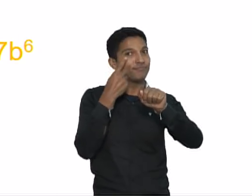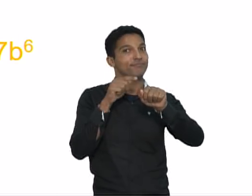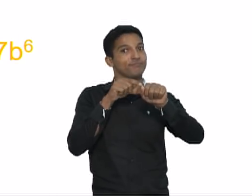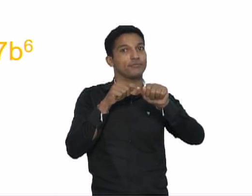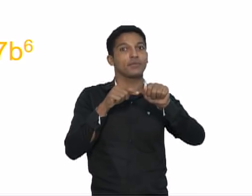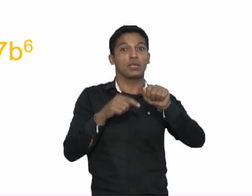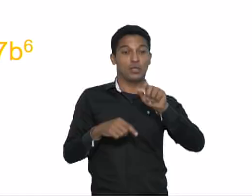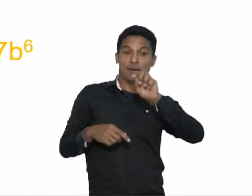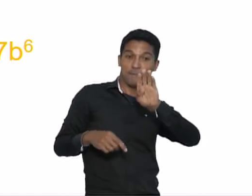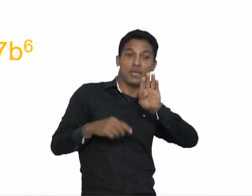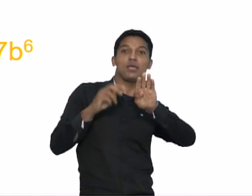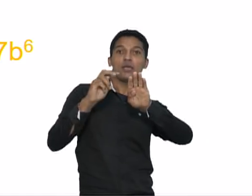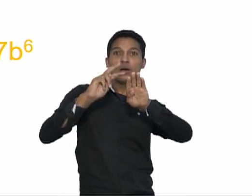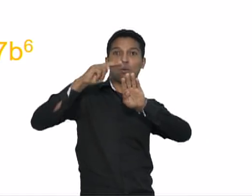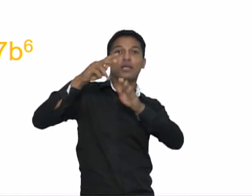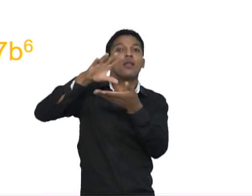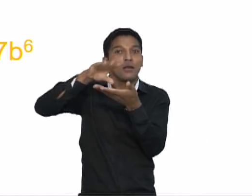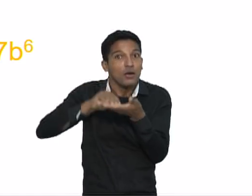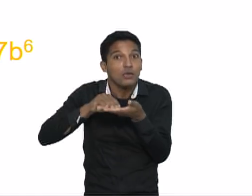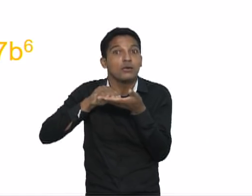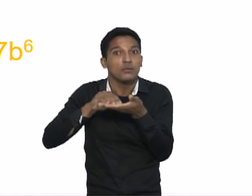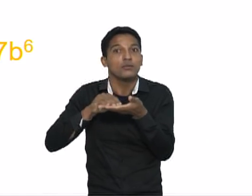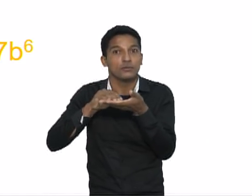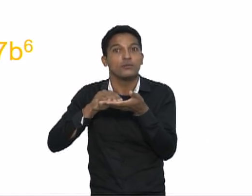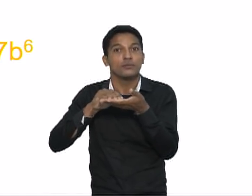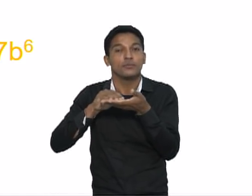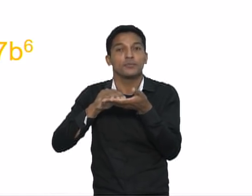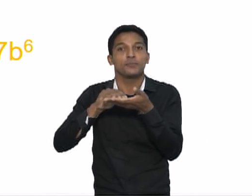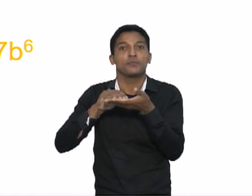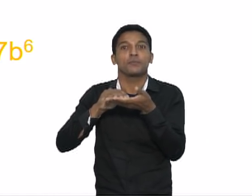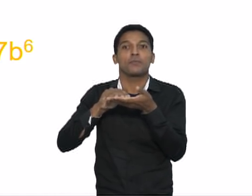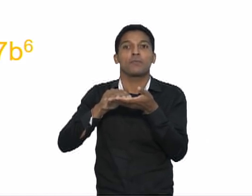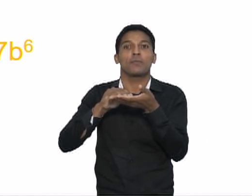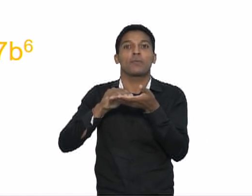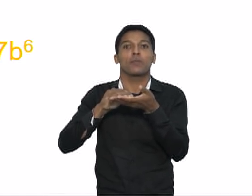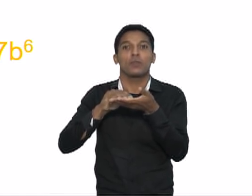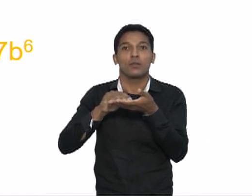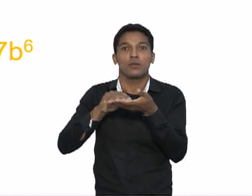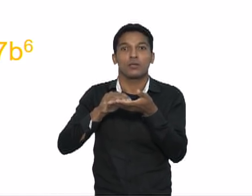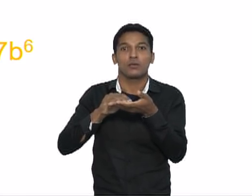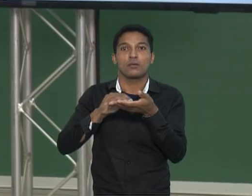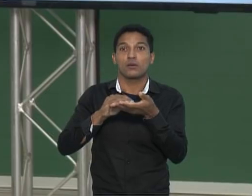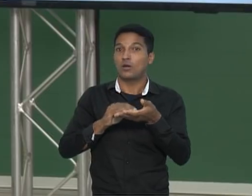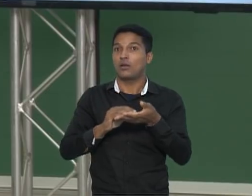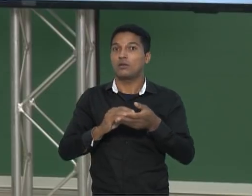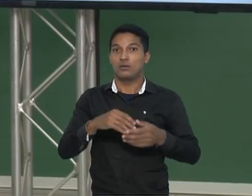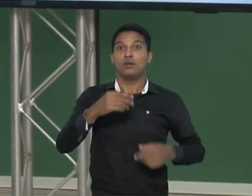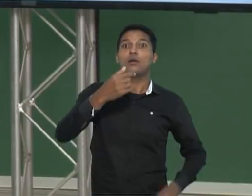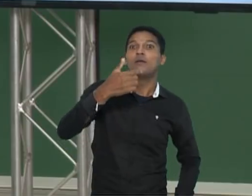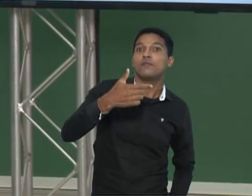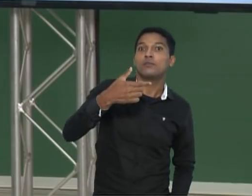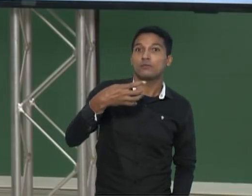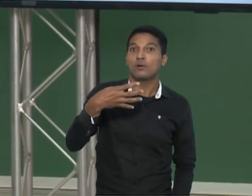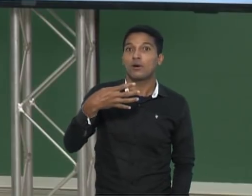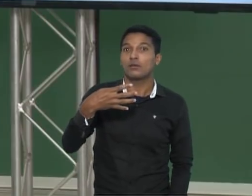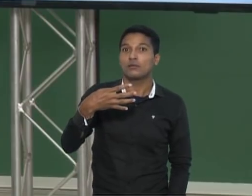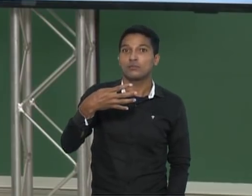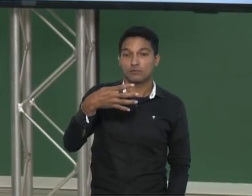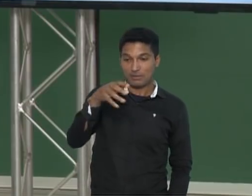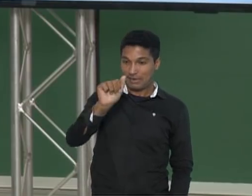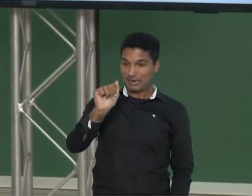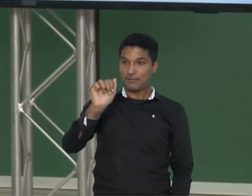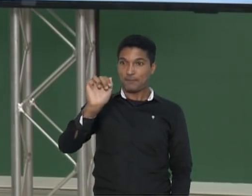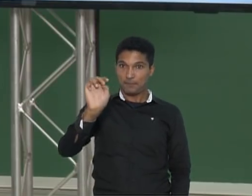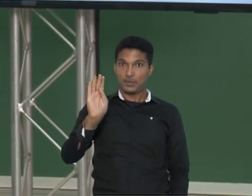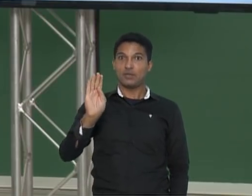ao quadrado, eu repeti. E daí foi feito o 24ab ao quadrado